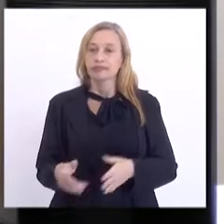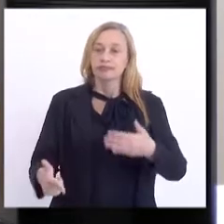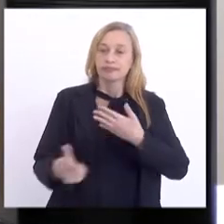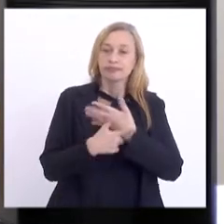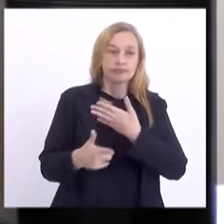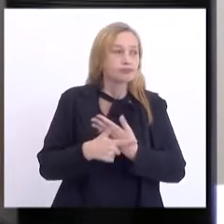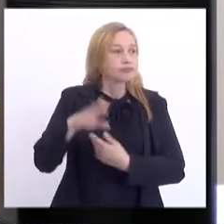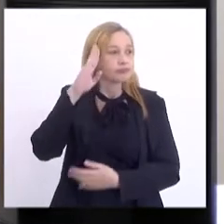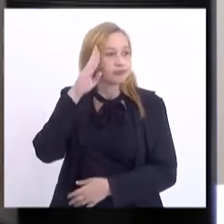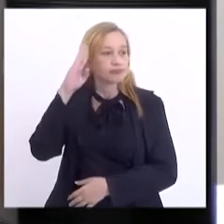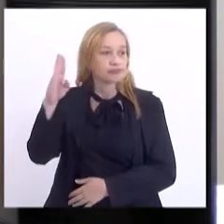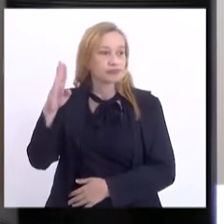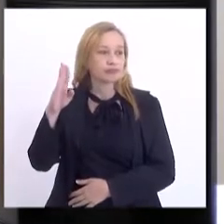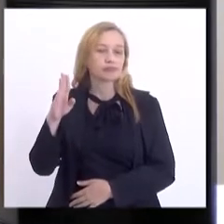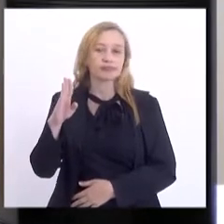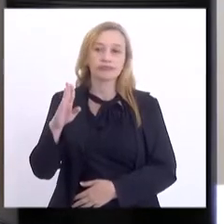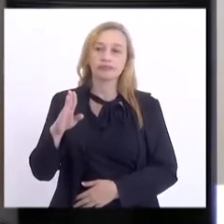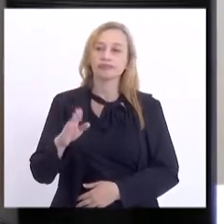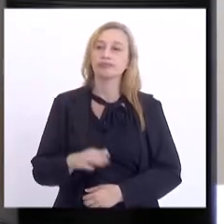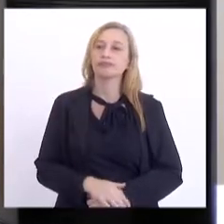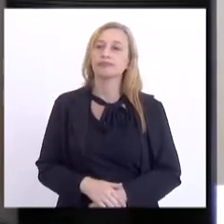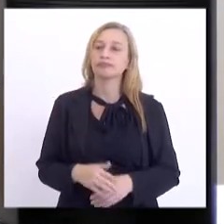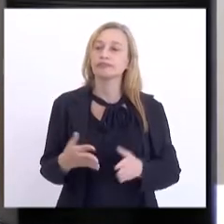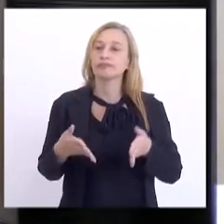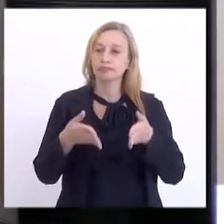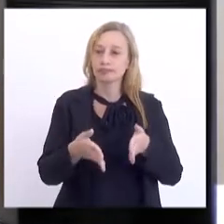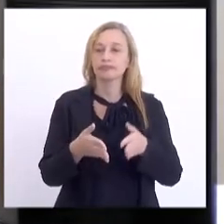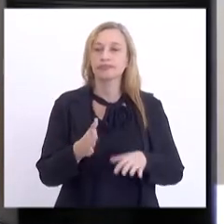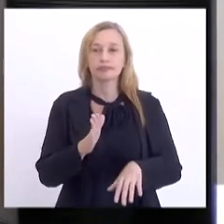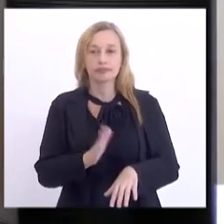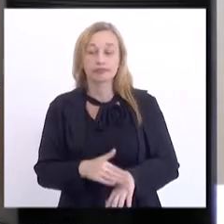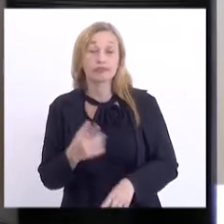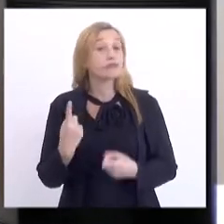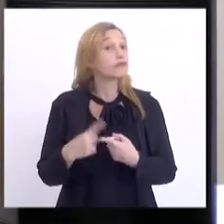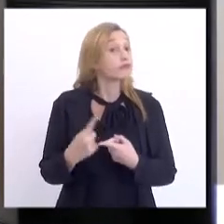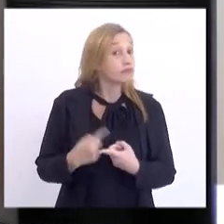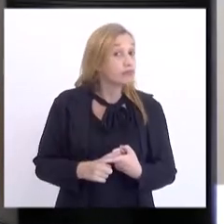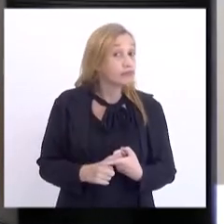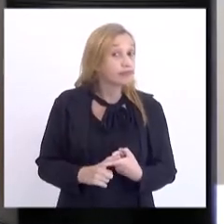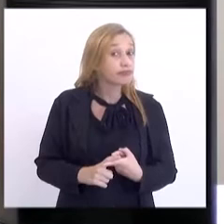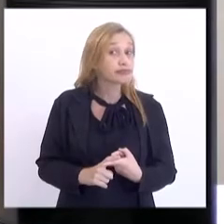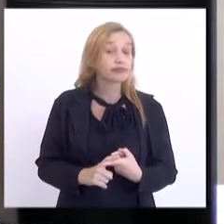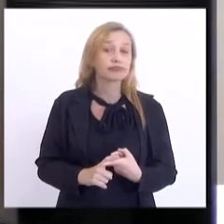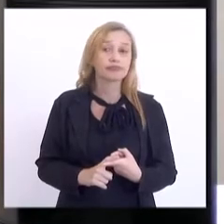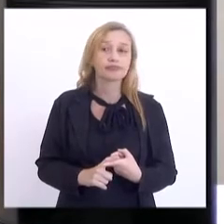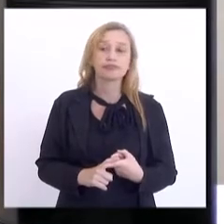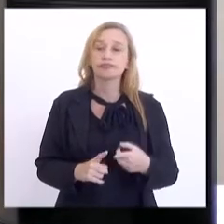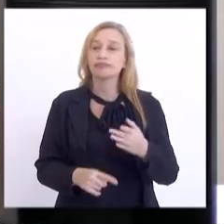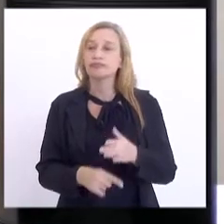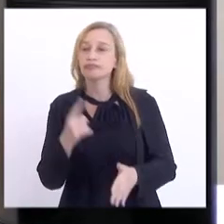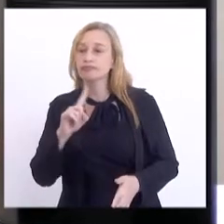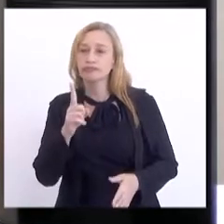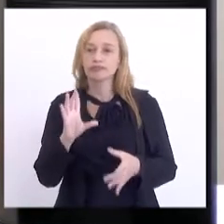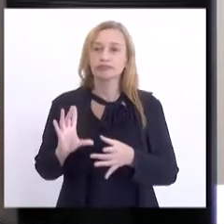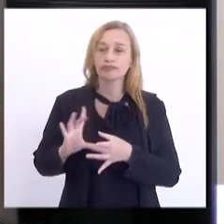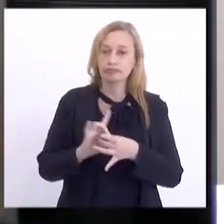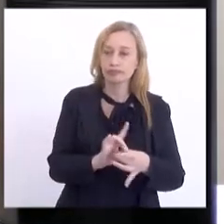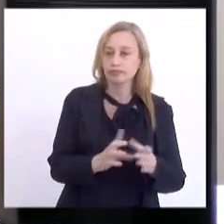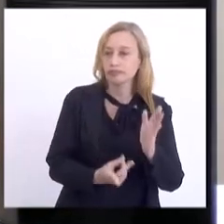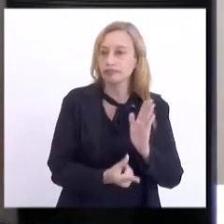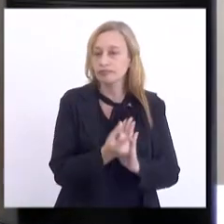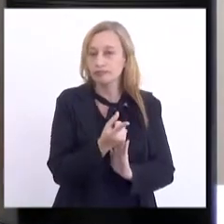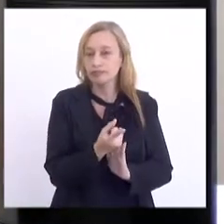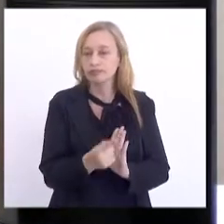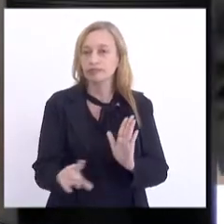fundamental nesse aspecto ainda mais porque é uma vez não vinculado ao